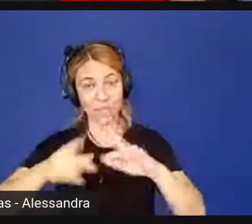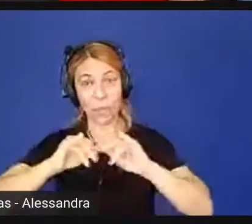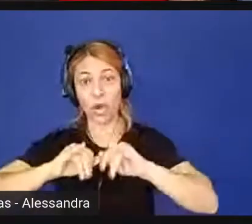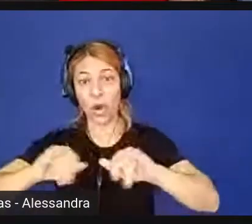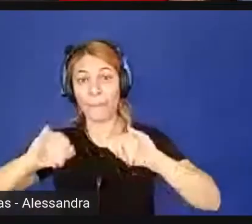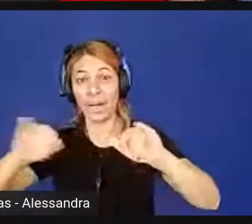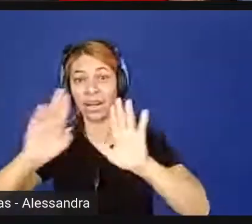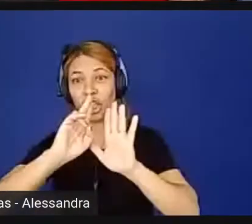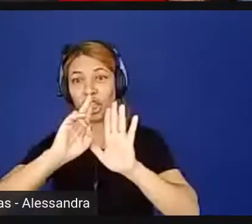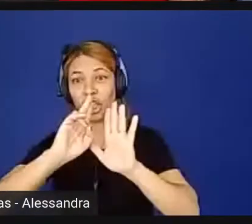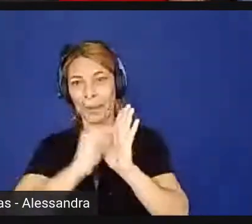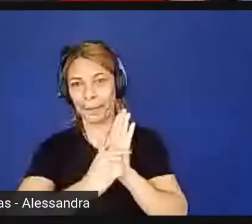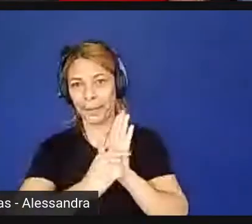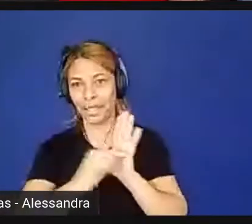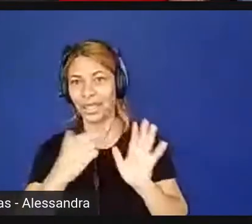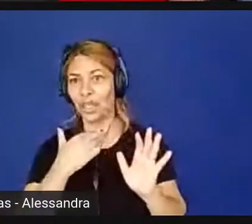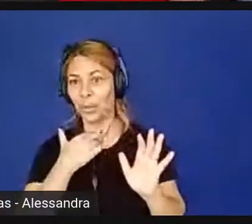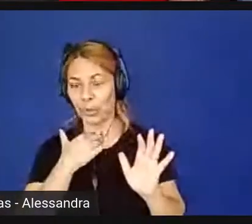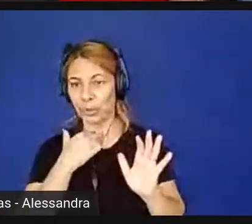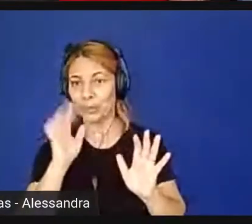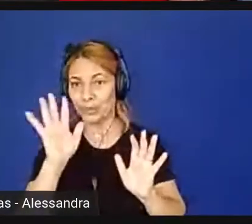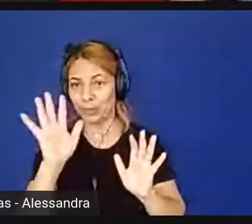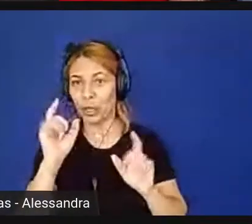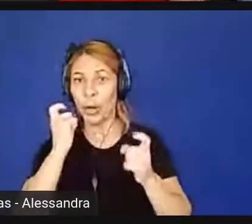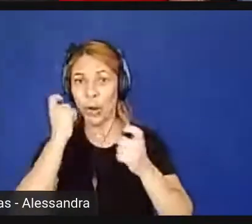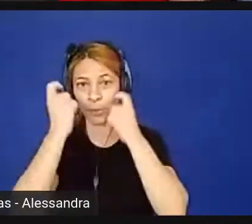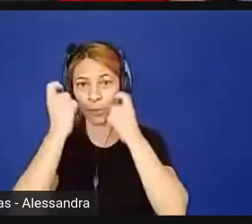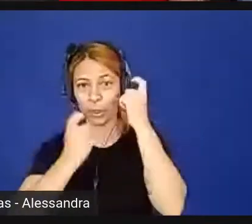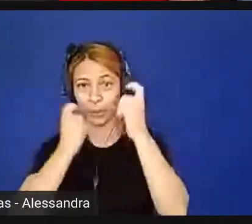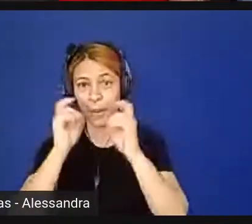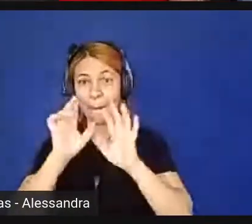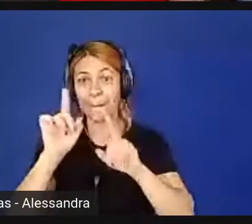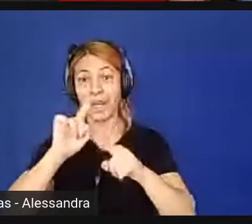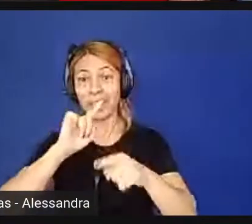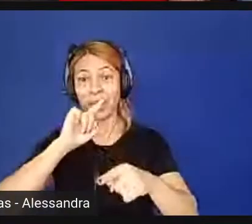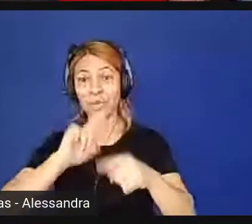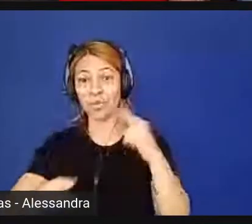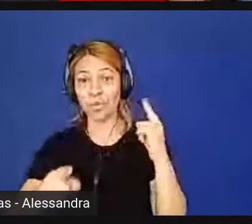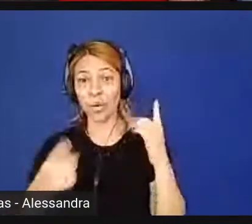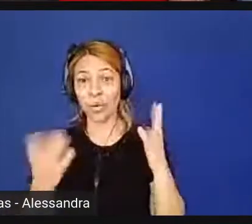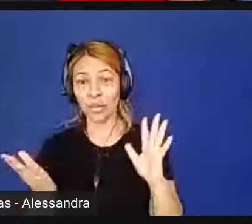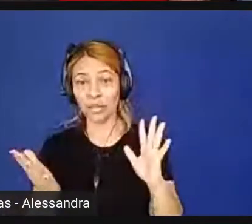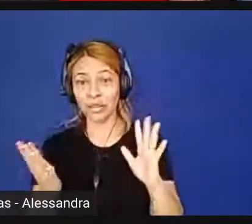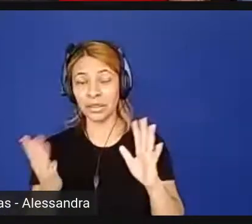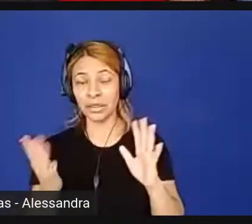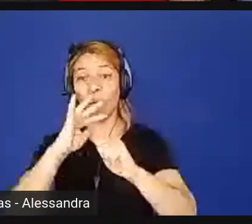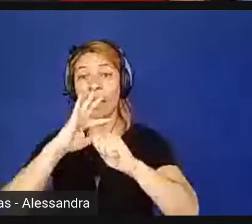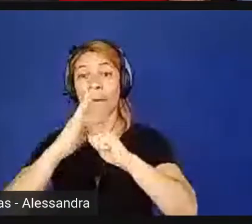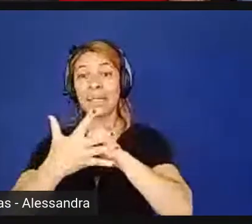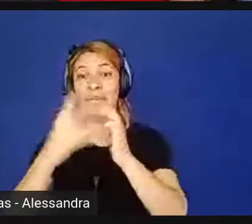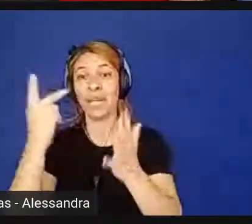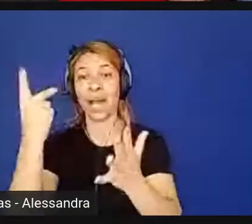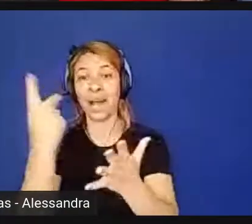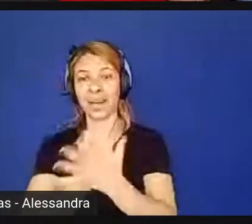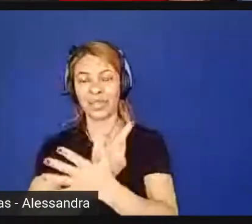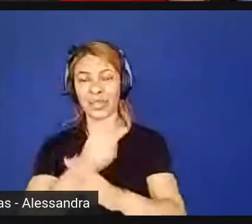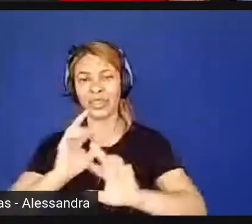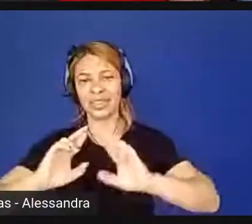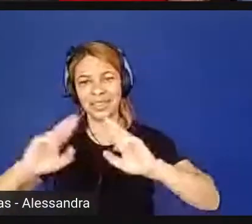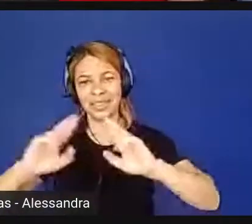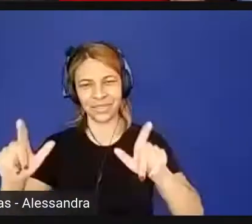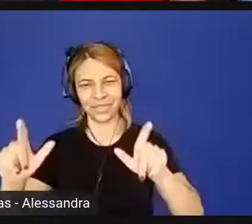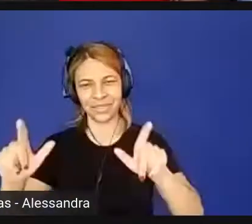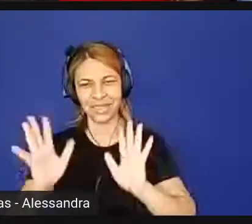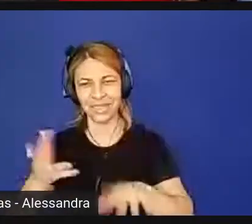licitar. Então, isso é uma preocupação. Mas nada me impede de eu receber esse álcool gel numa situação de pandemia. Situação diferente é, por exemplo, eu já vi muitas